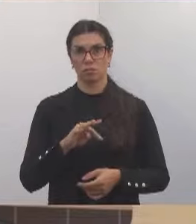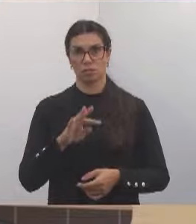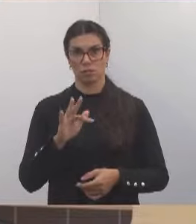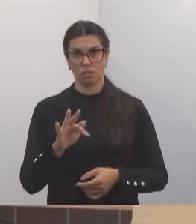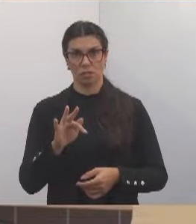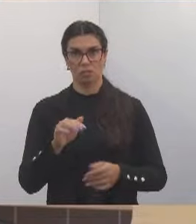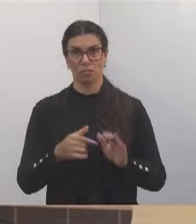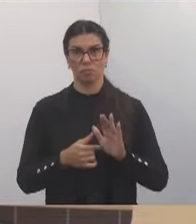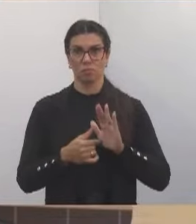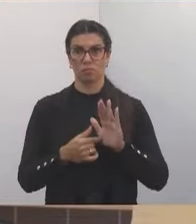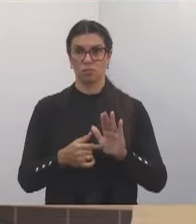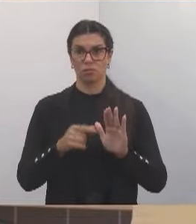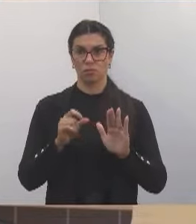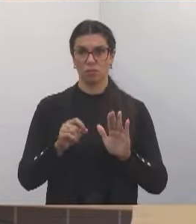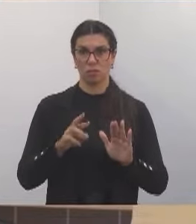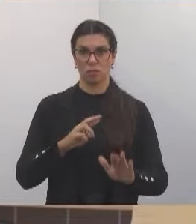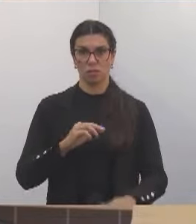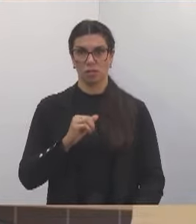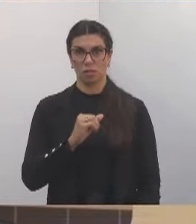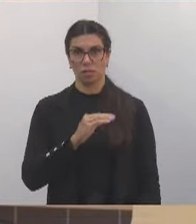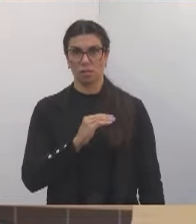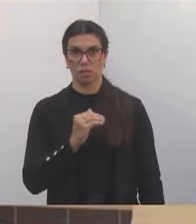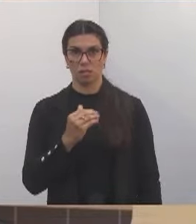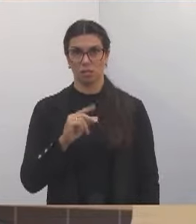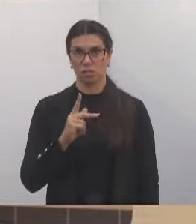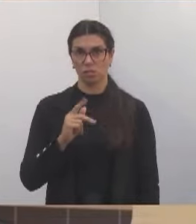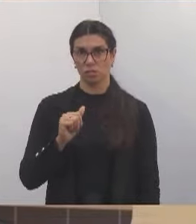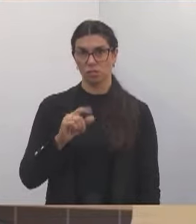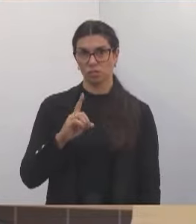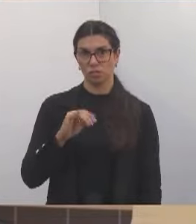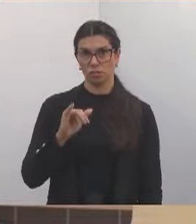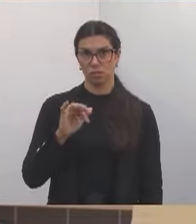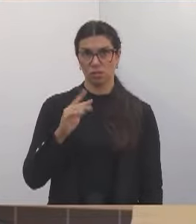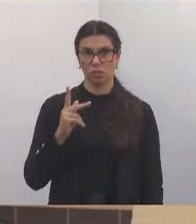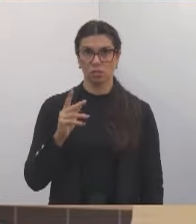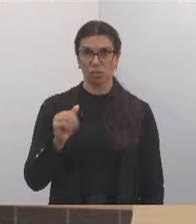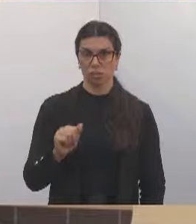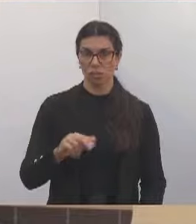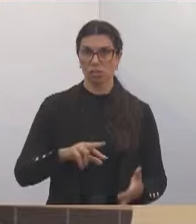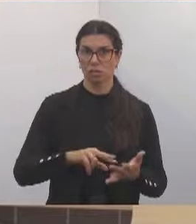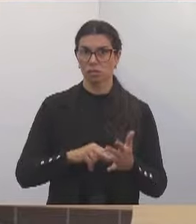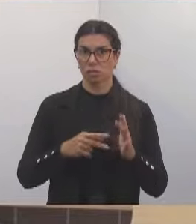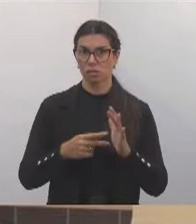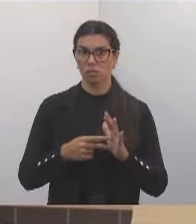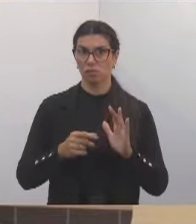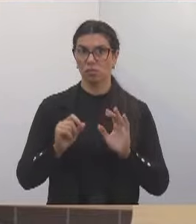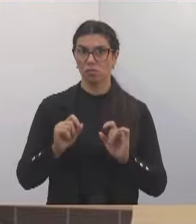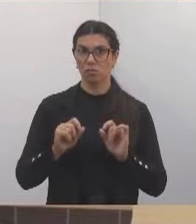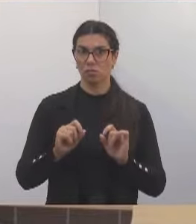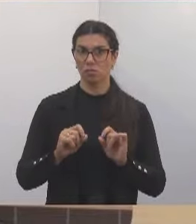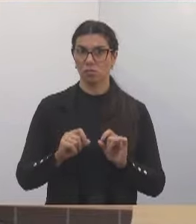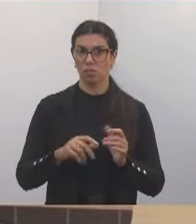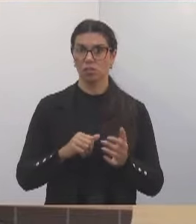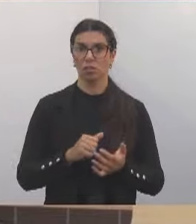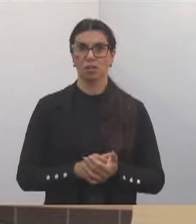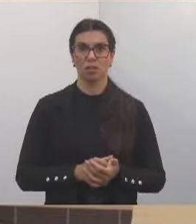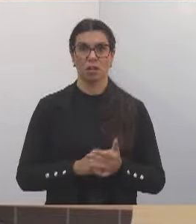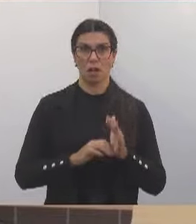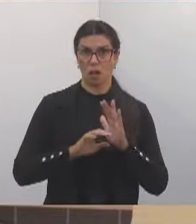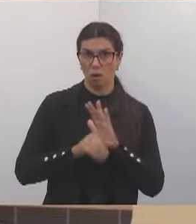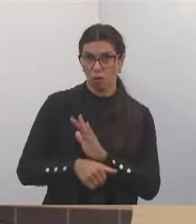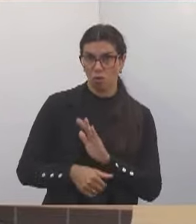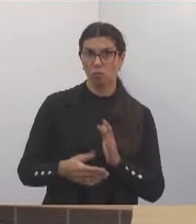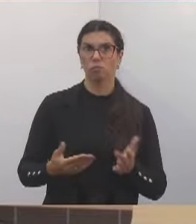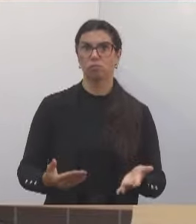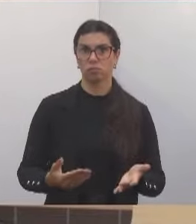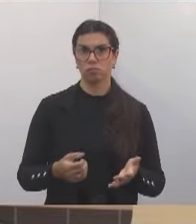dizendo assim, ó, rachadinha configura enriquecimento ilícito e dano ao patrimônio público.